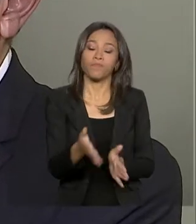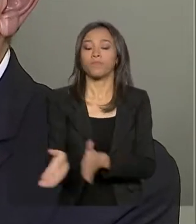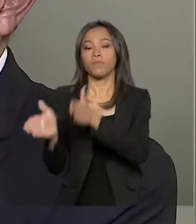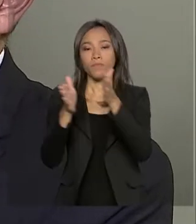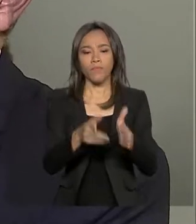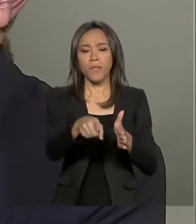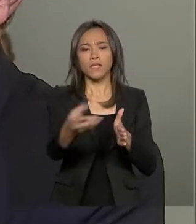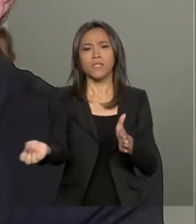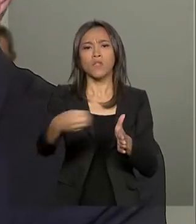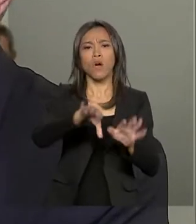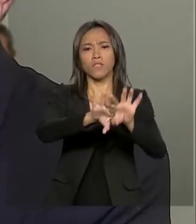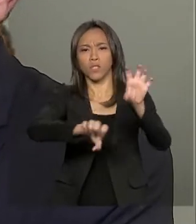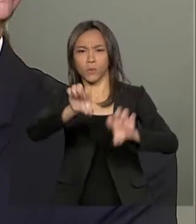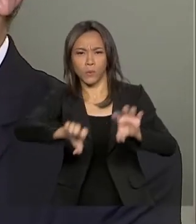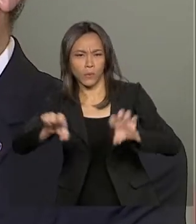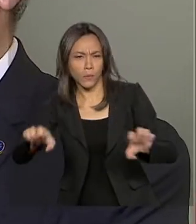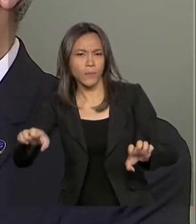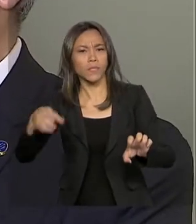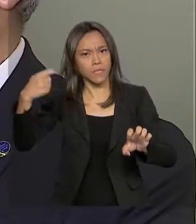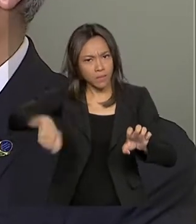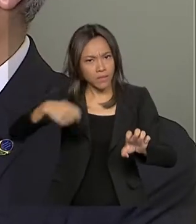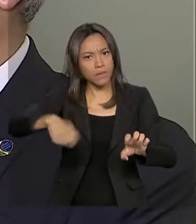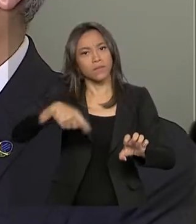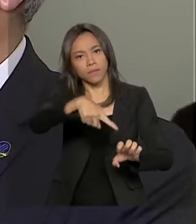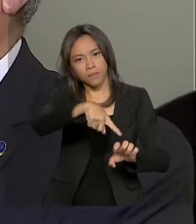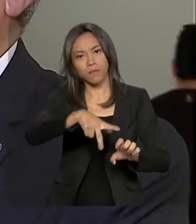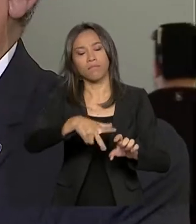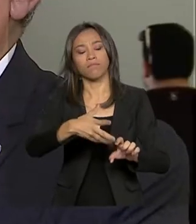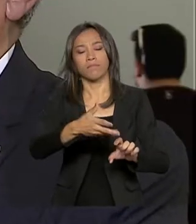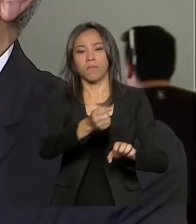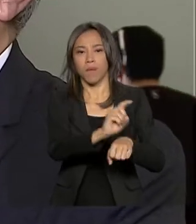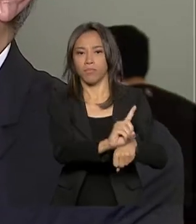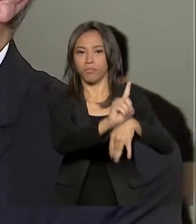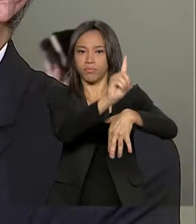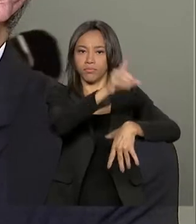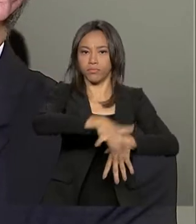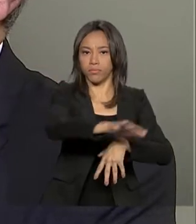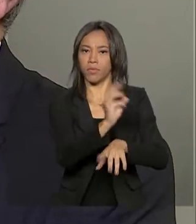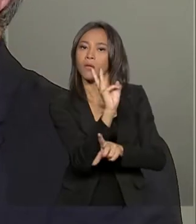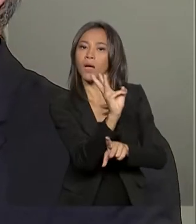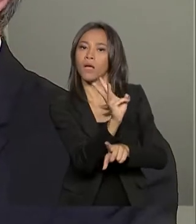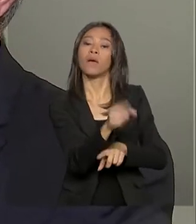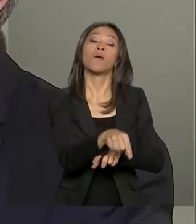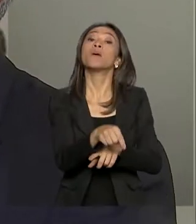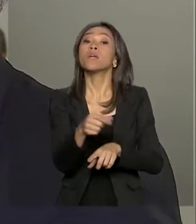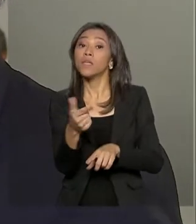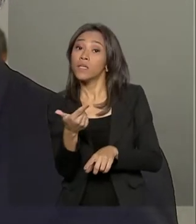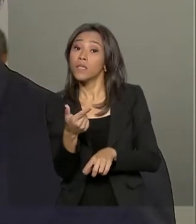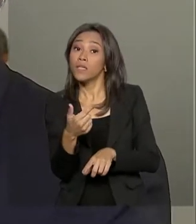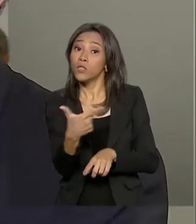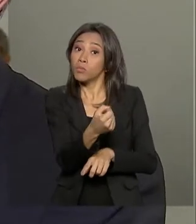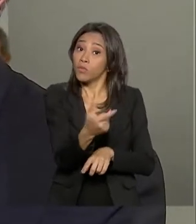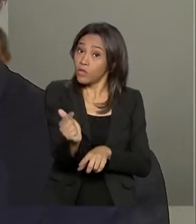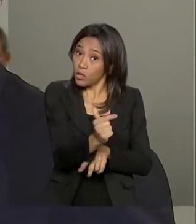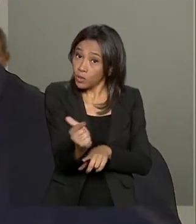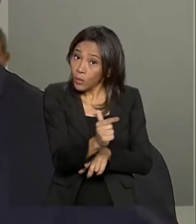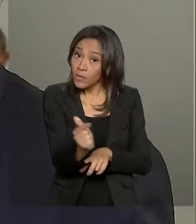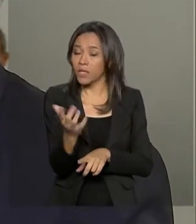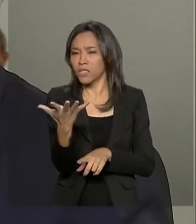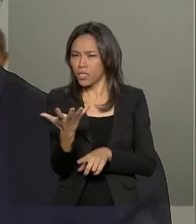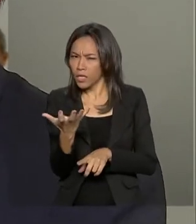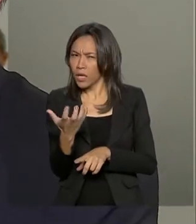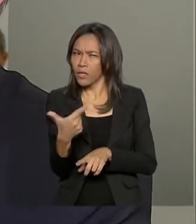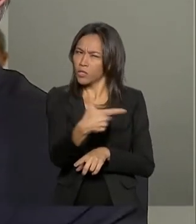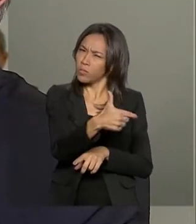infraestruturas necessárias para o funcionamento da base e, em 2022, alguns lançamentos. Aliás, tem um plano de fazer um lançamento pelo menos em